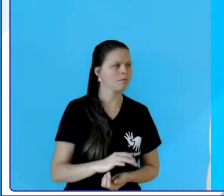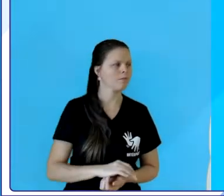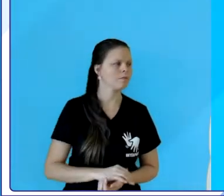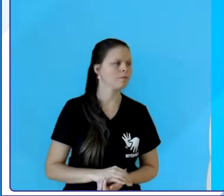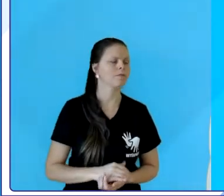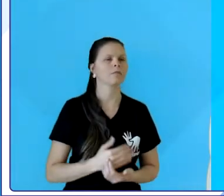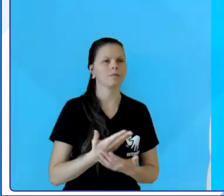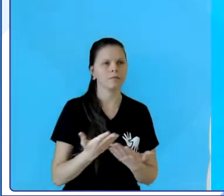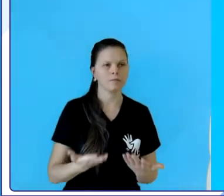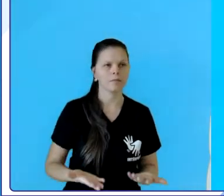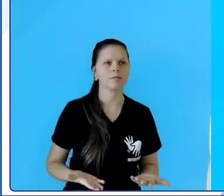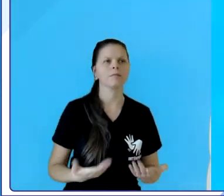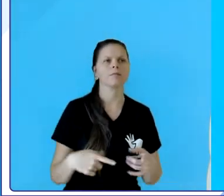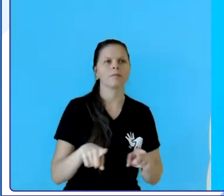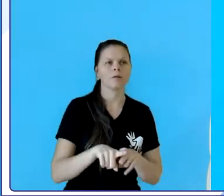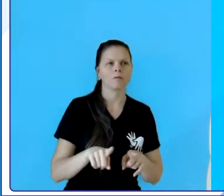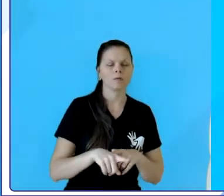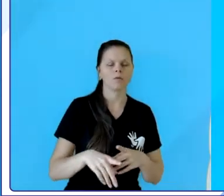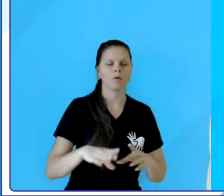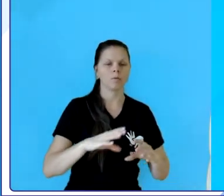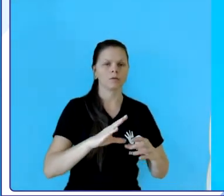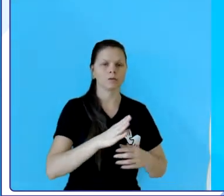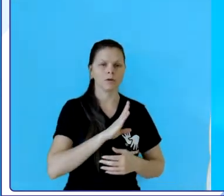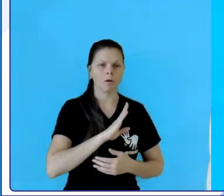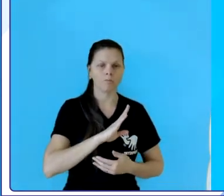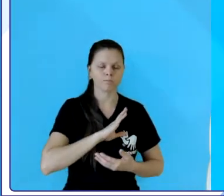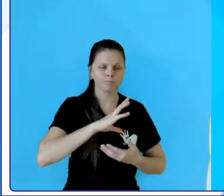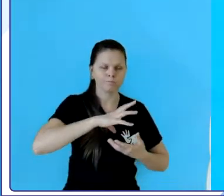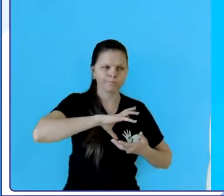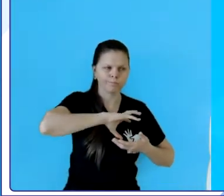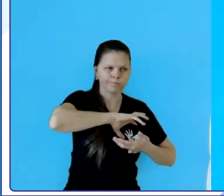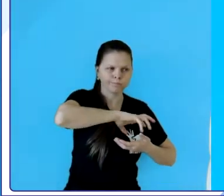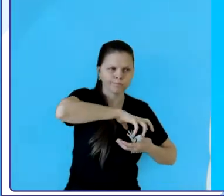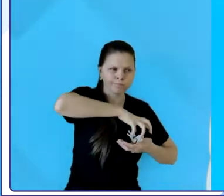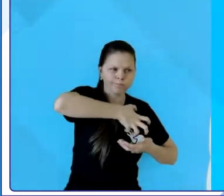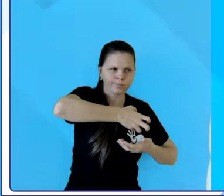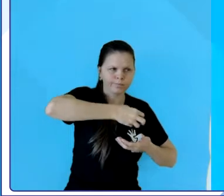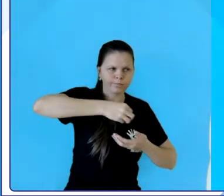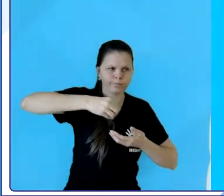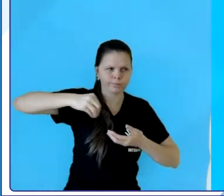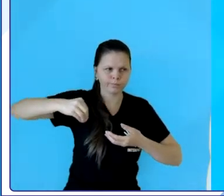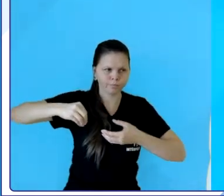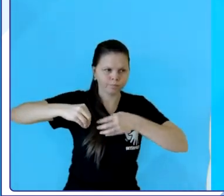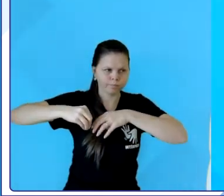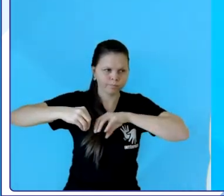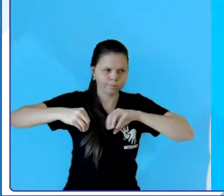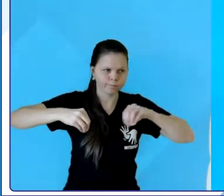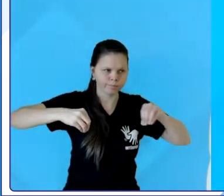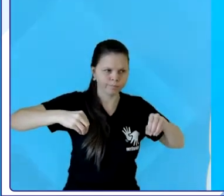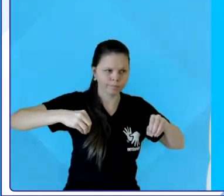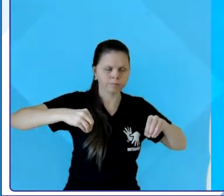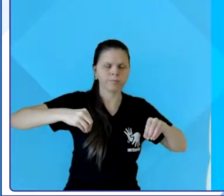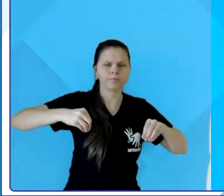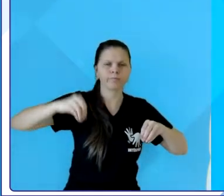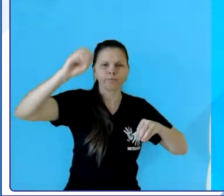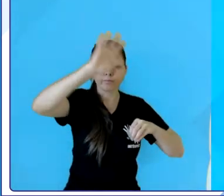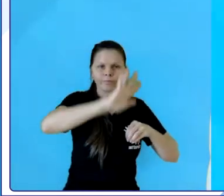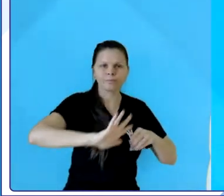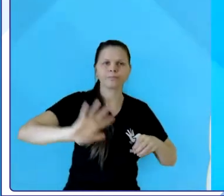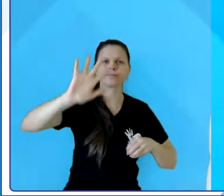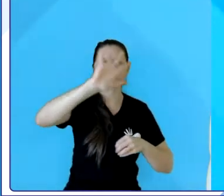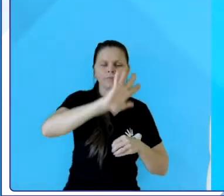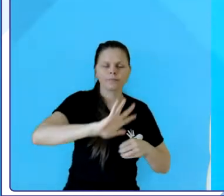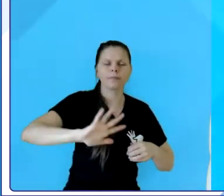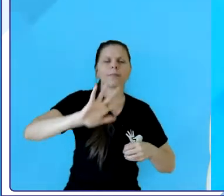Então, o programa de transplantes, ele possui o maior sistema público de transplantes do mundo. Então, veja, o nosso programa,